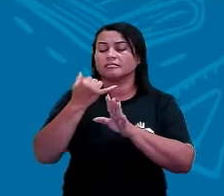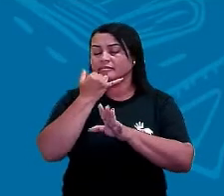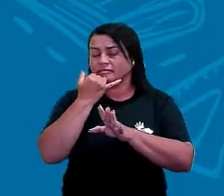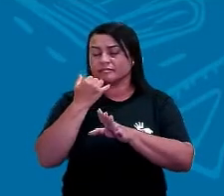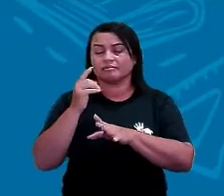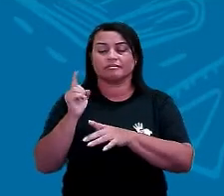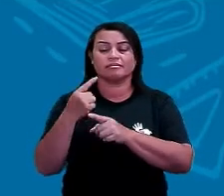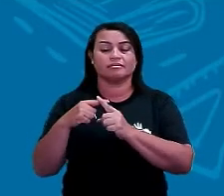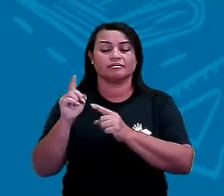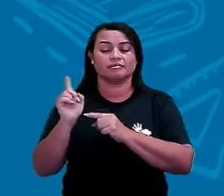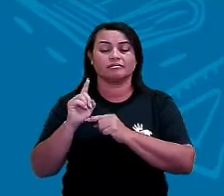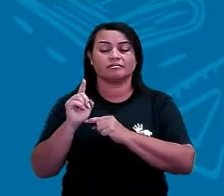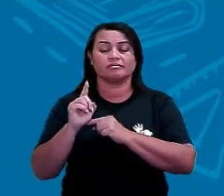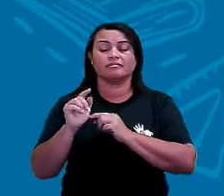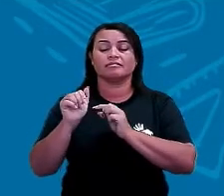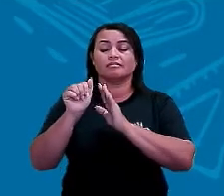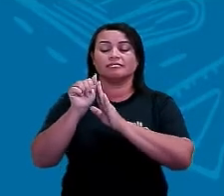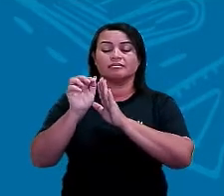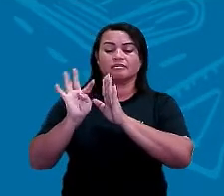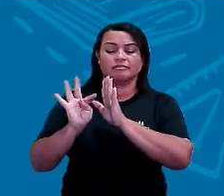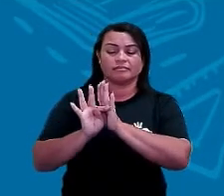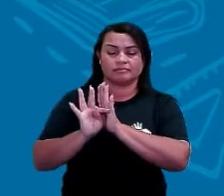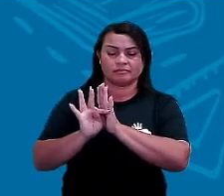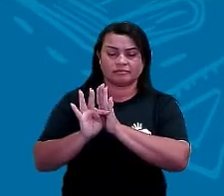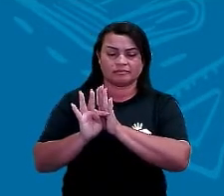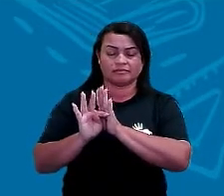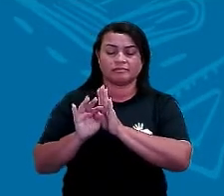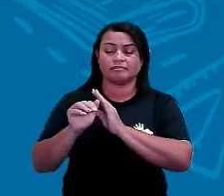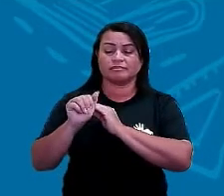do porquê não, do artigo